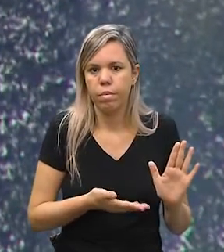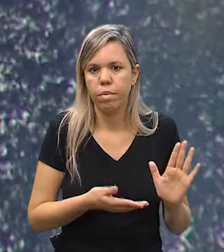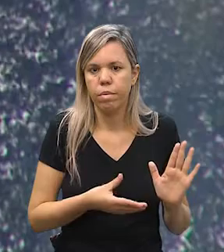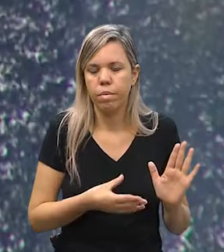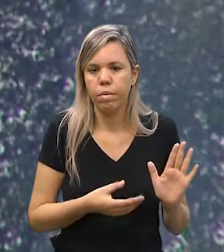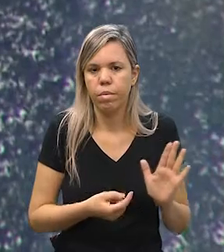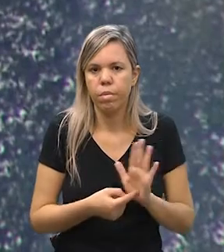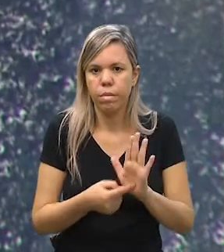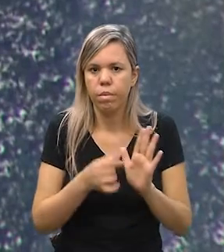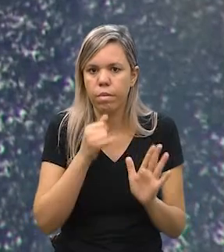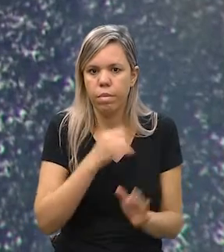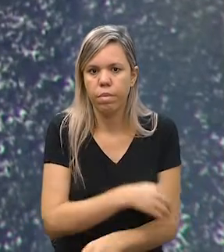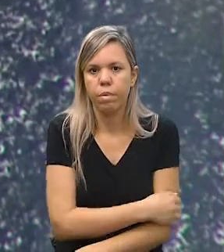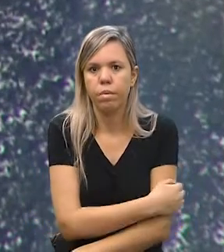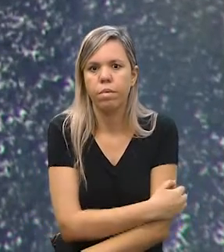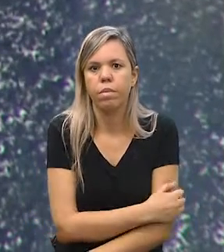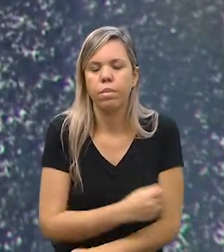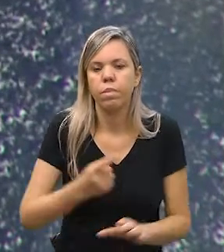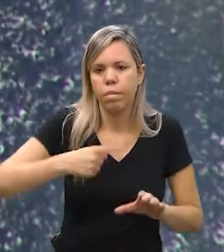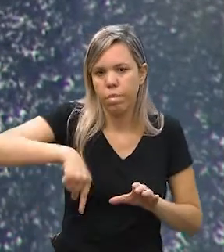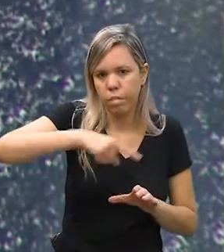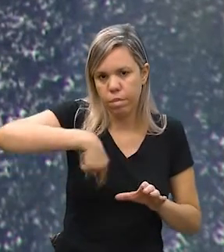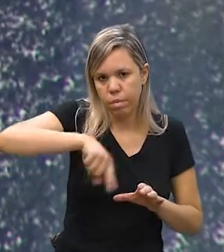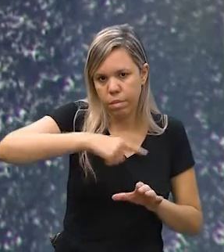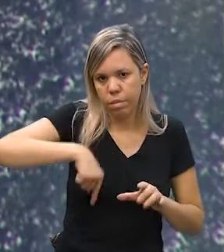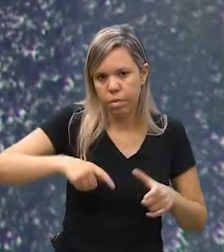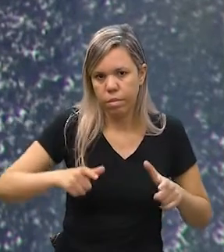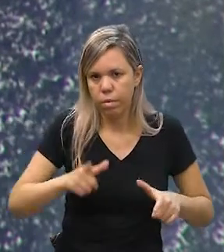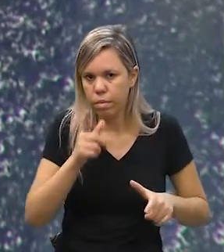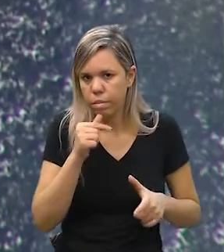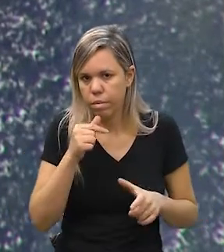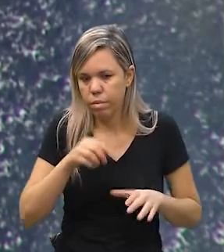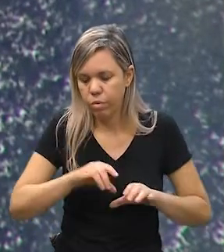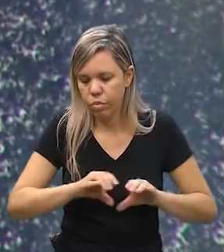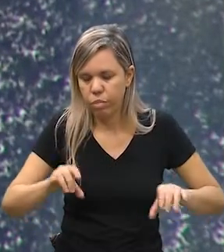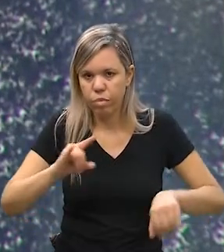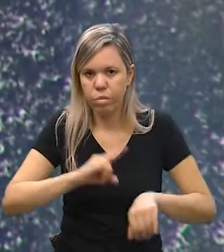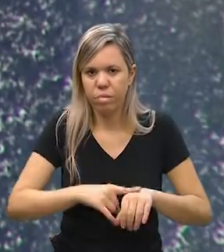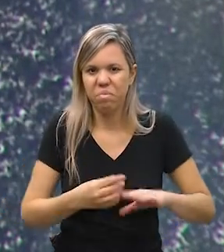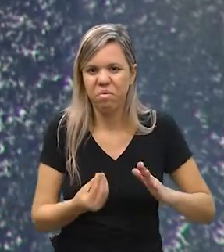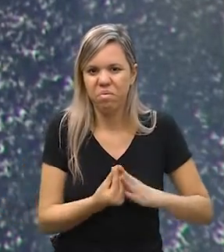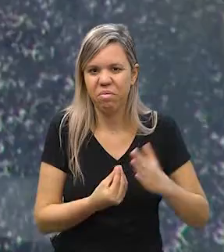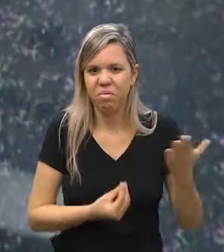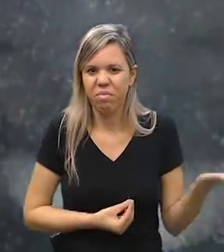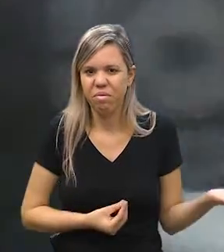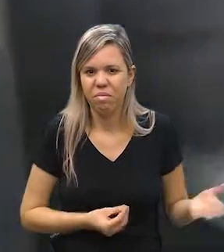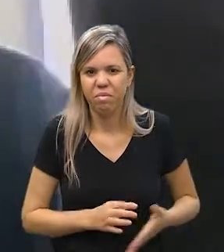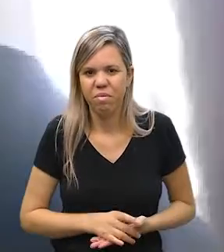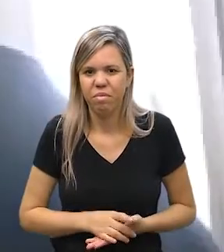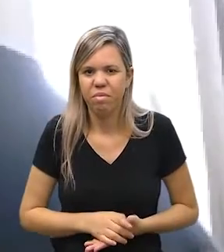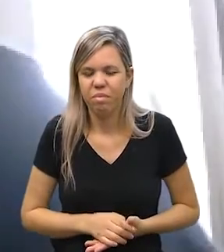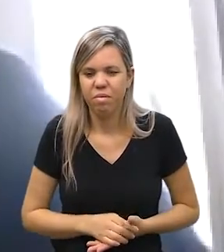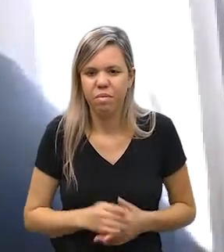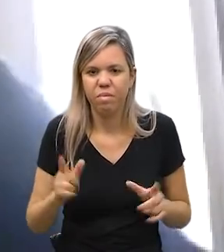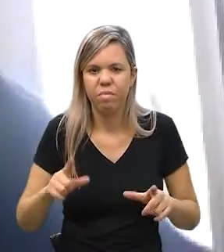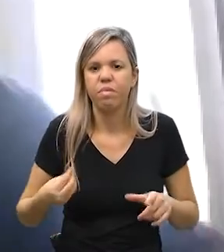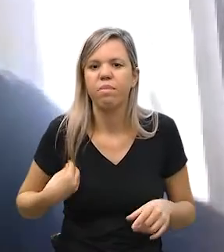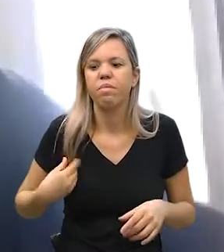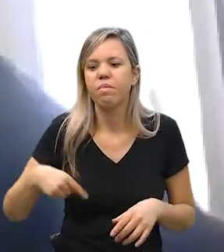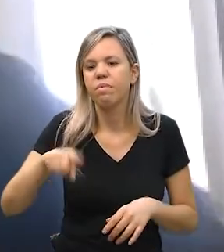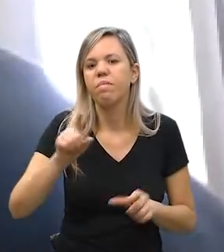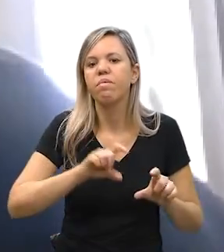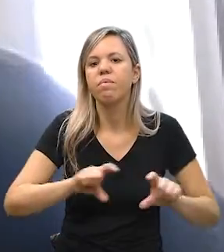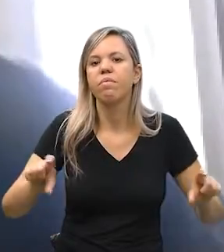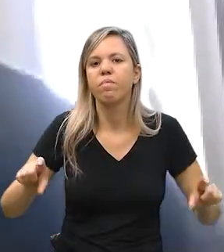um final, né? Que é essa tampa de água, de esgoto da Sanasa, né? Para onde nós estamos